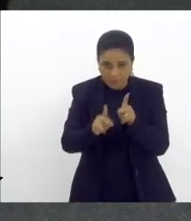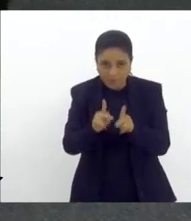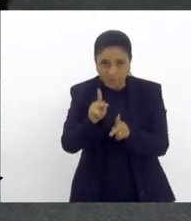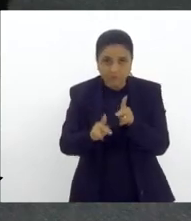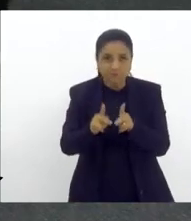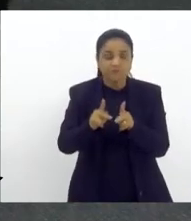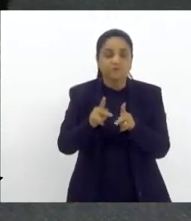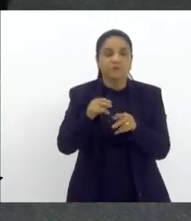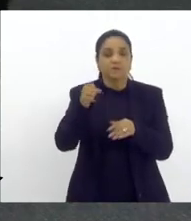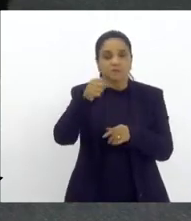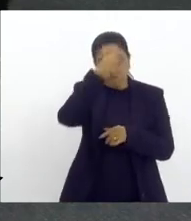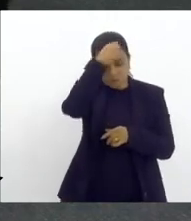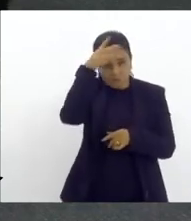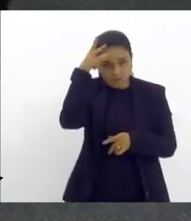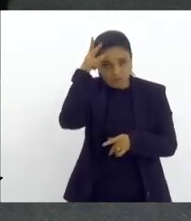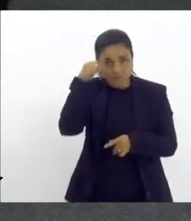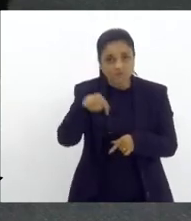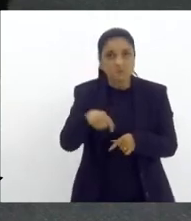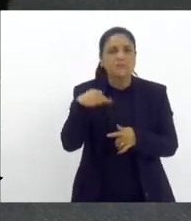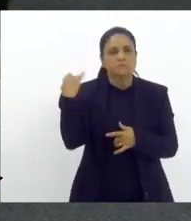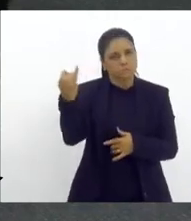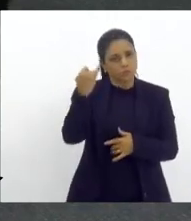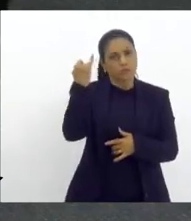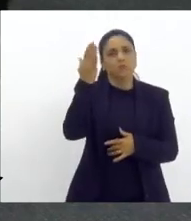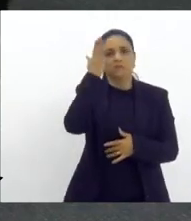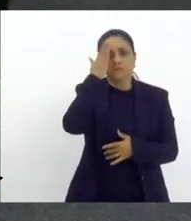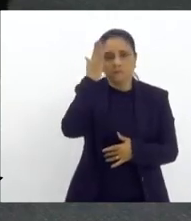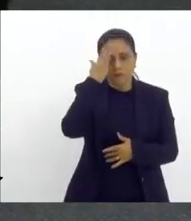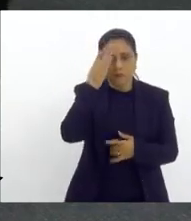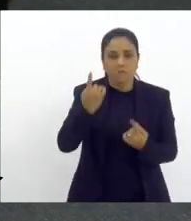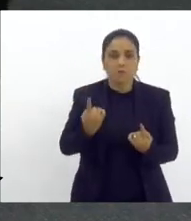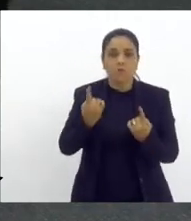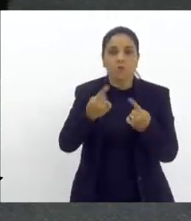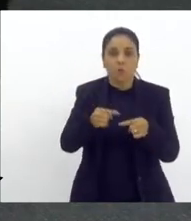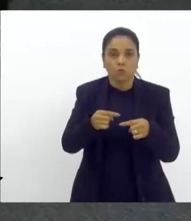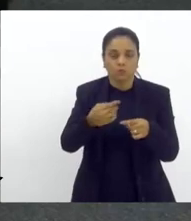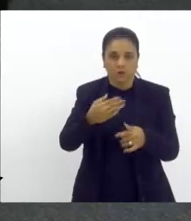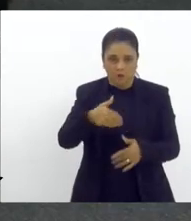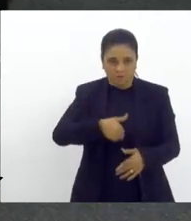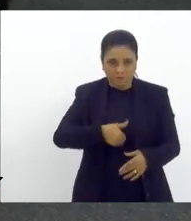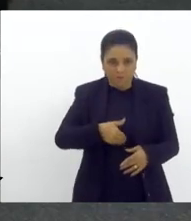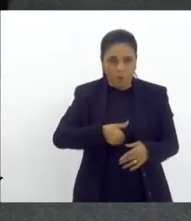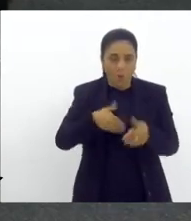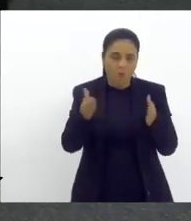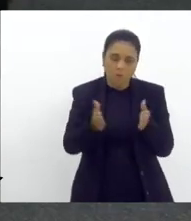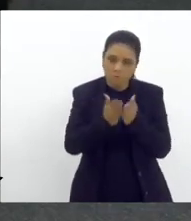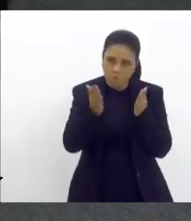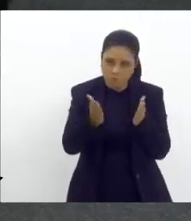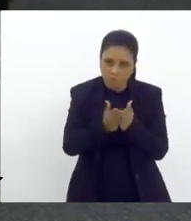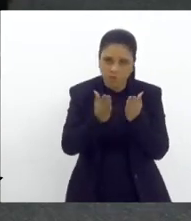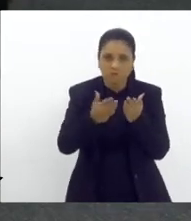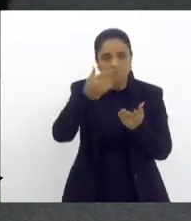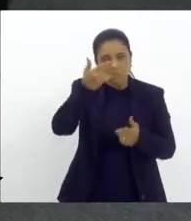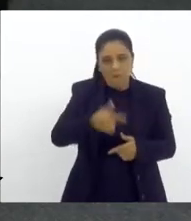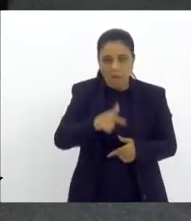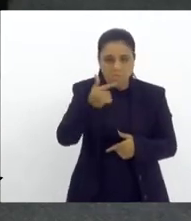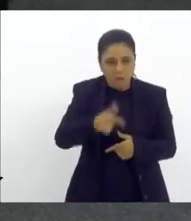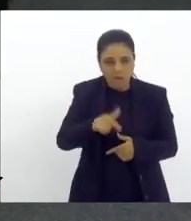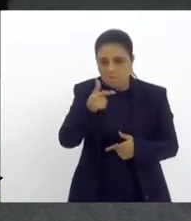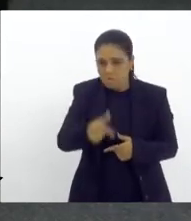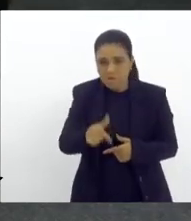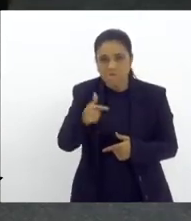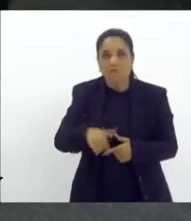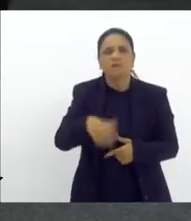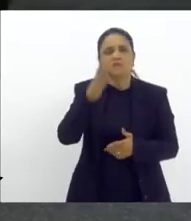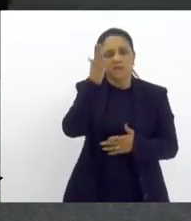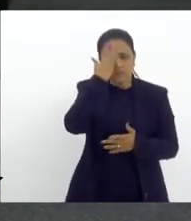sabe o quanto é importante combater a fome a miséria é pobreza não vou dizer aqui repetir que todos que conhece